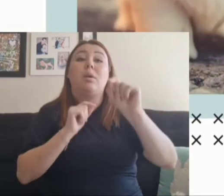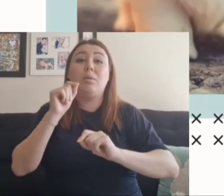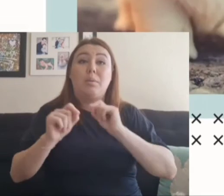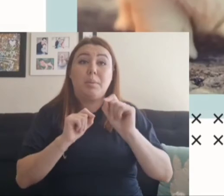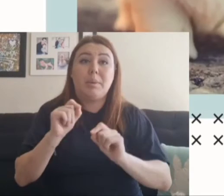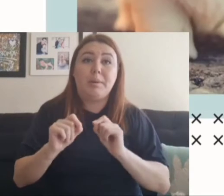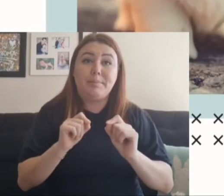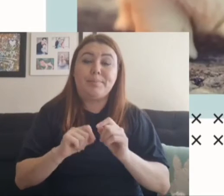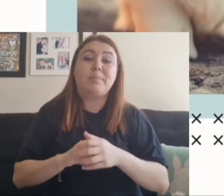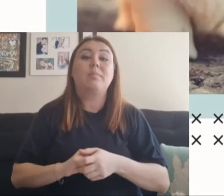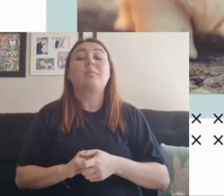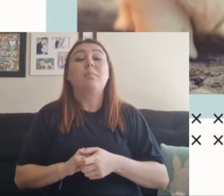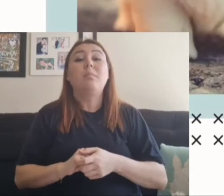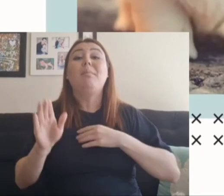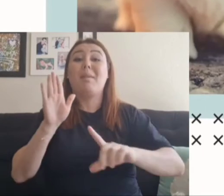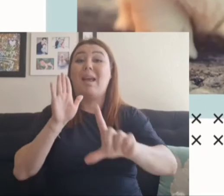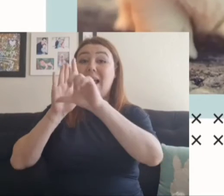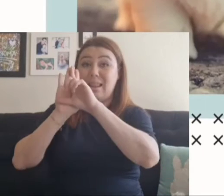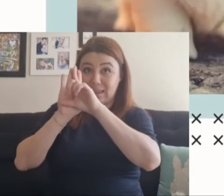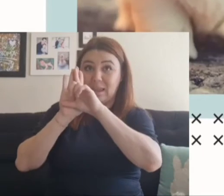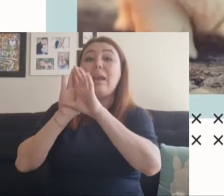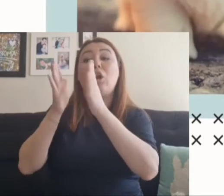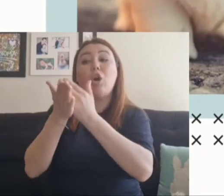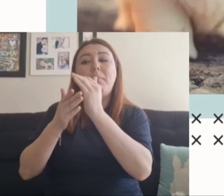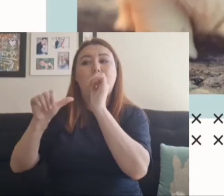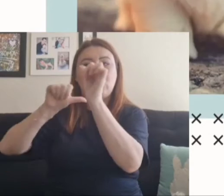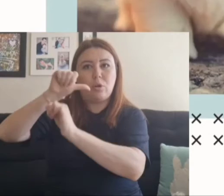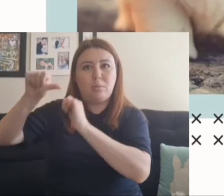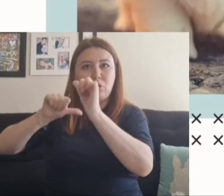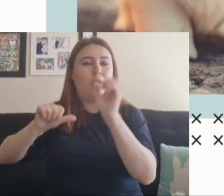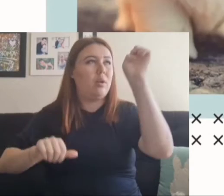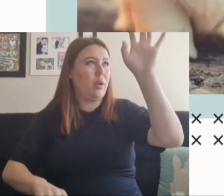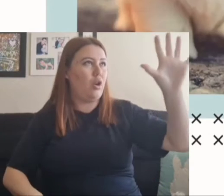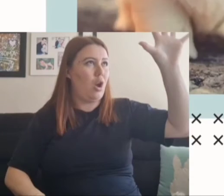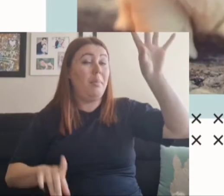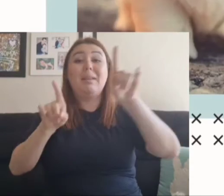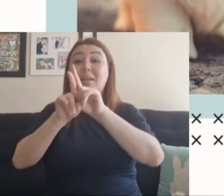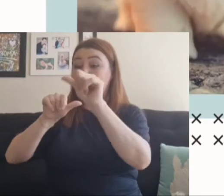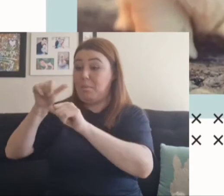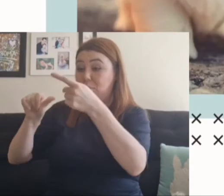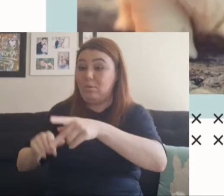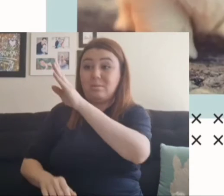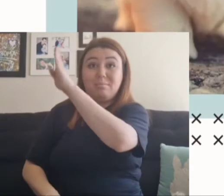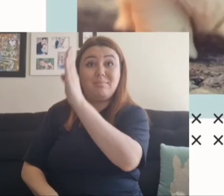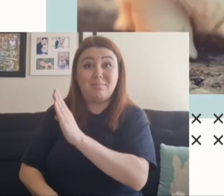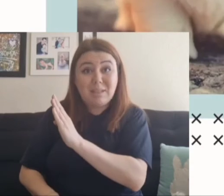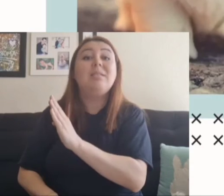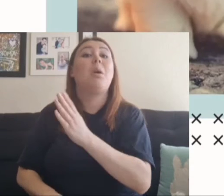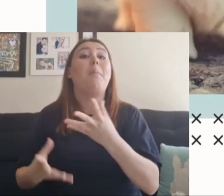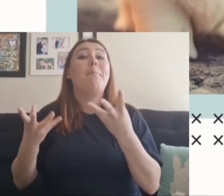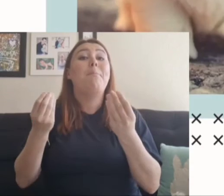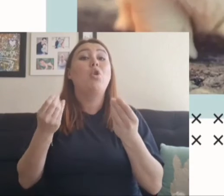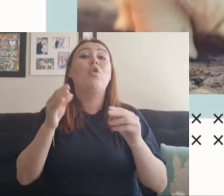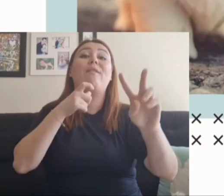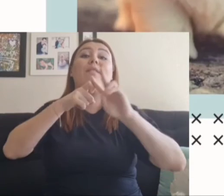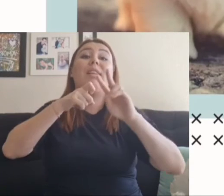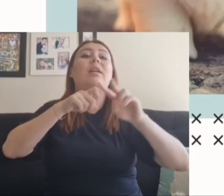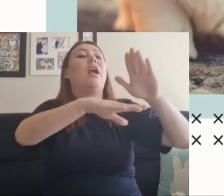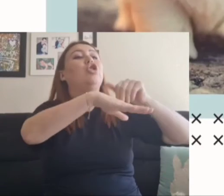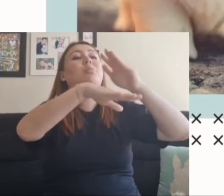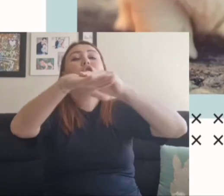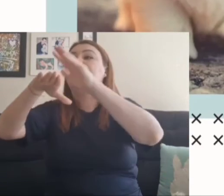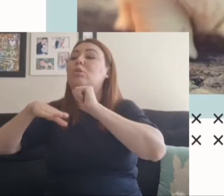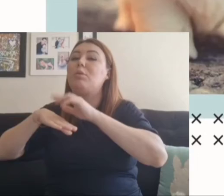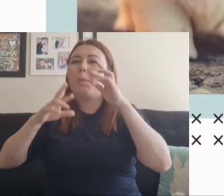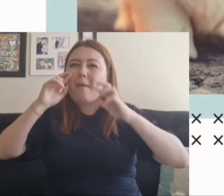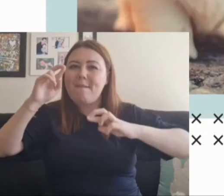estão sendo requisitados para questões forenses, né, jurídicas, enfim. E a avaliação desses centros de ossificação do esqueleto